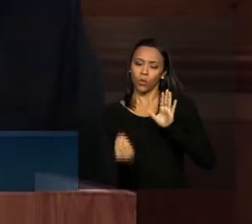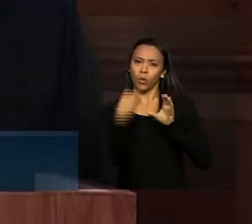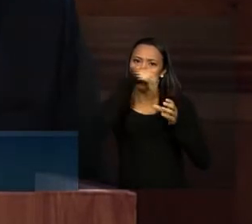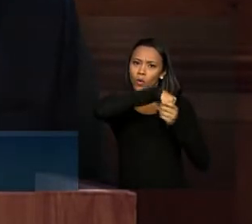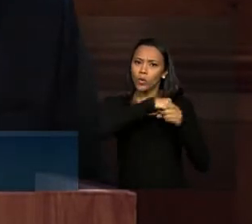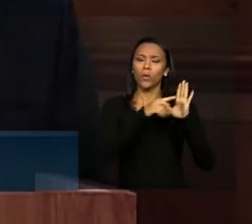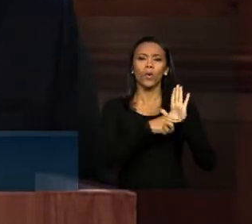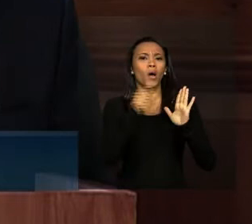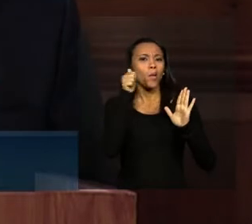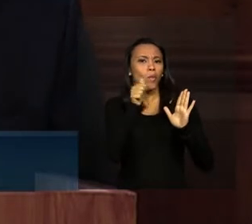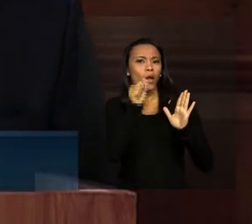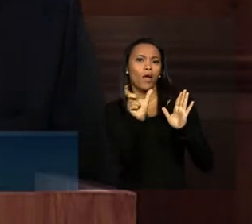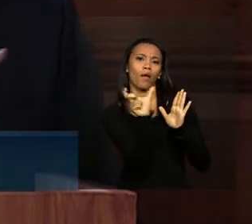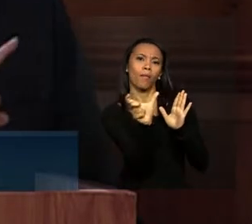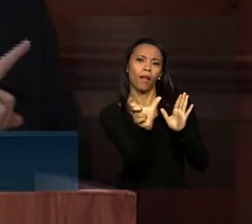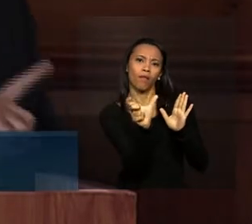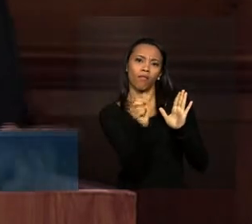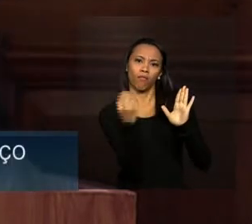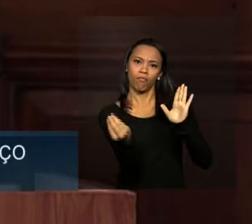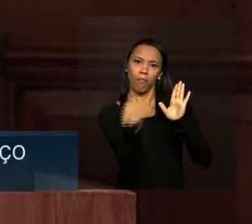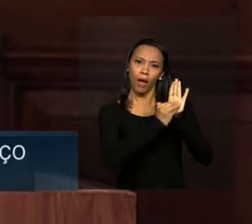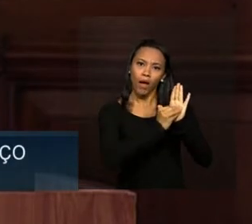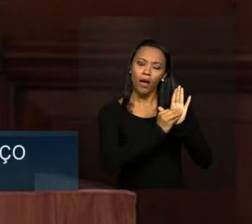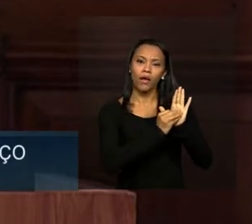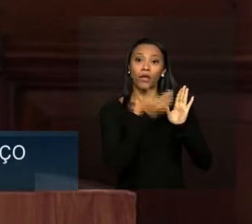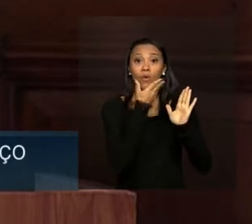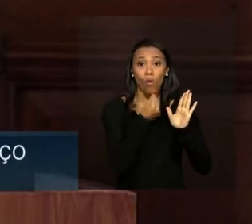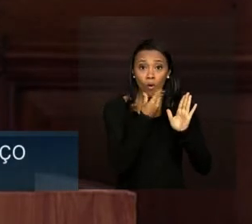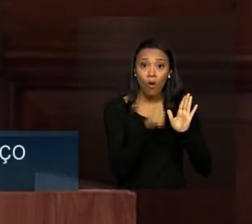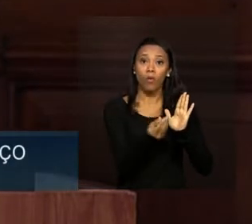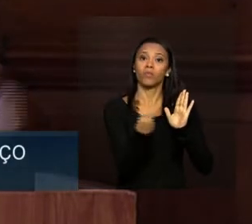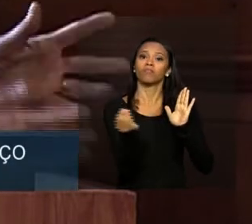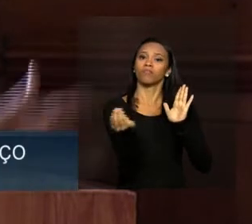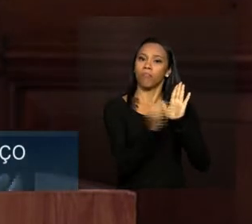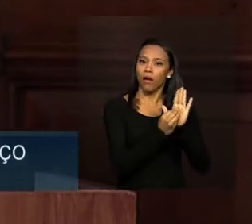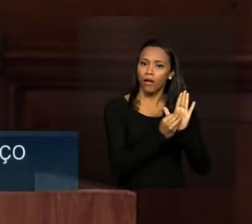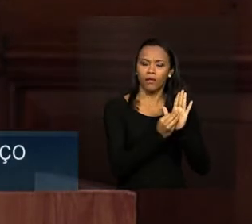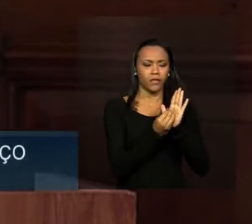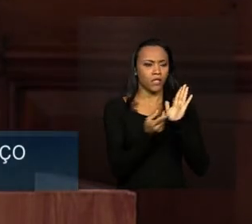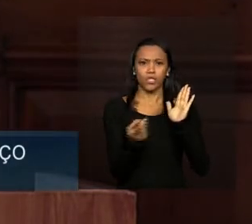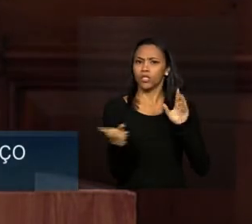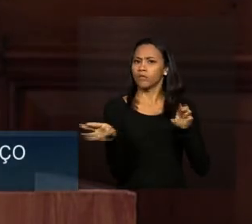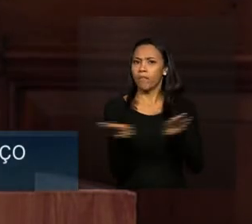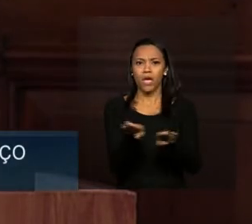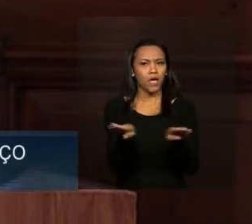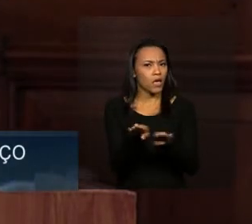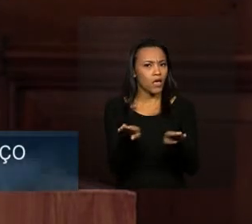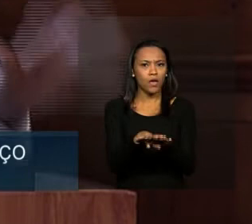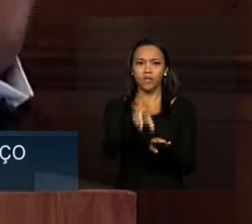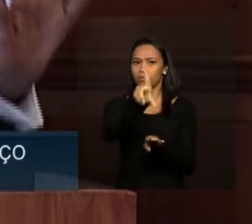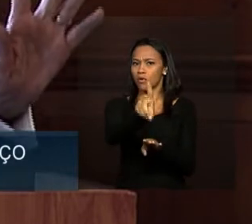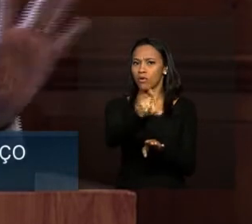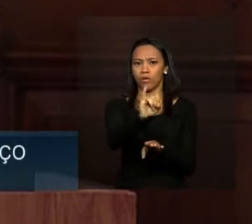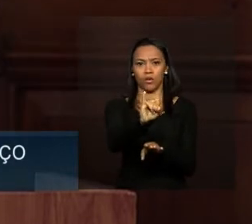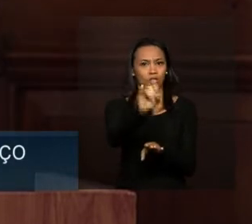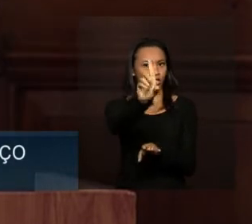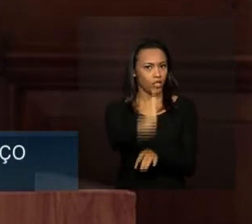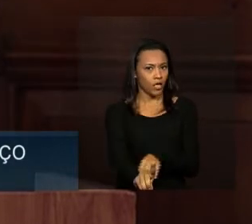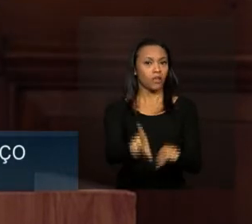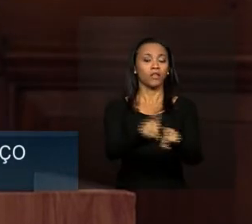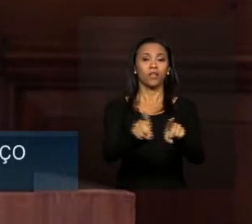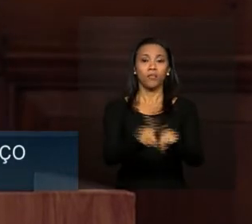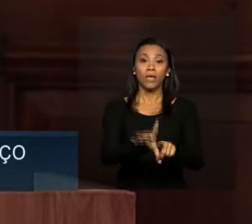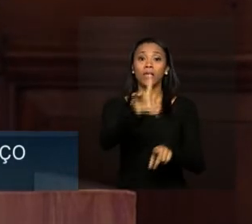expressão mulheres, para dizer homens e mulheres são, têm os mesmos direitos e obrigações, já se elevou a